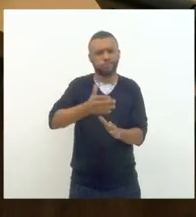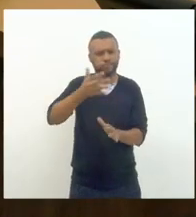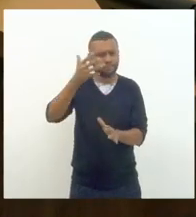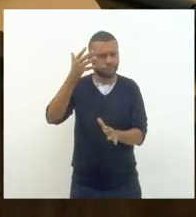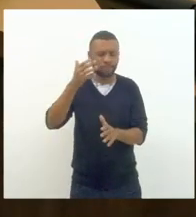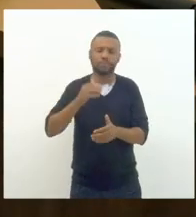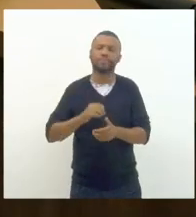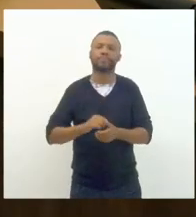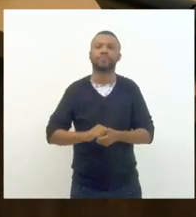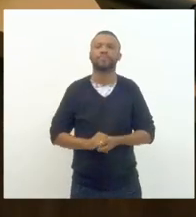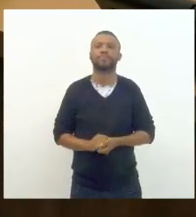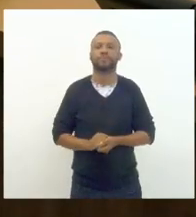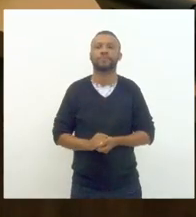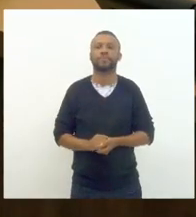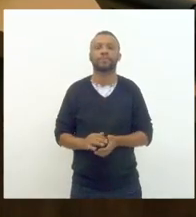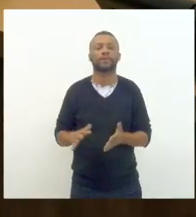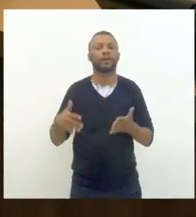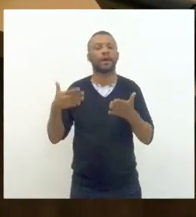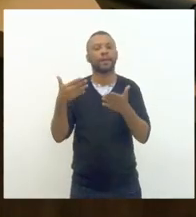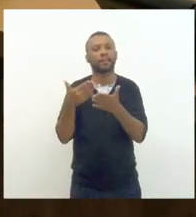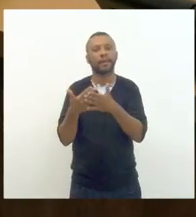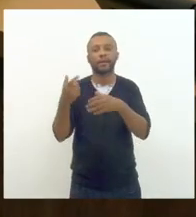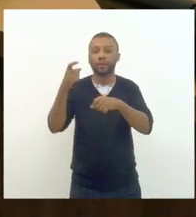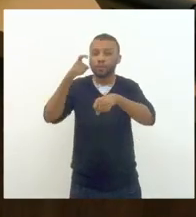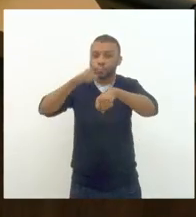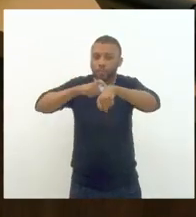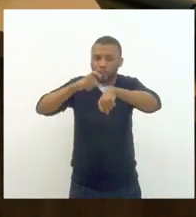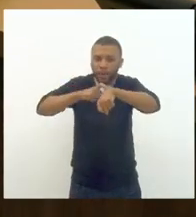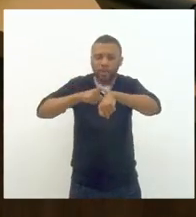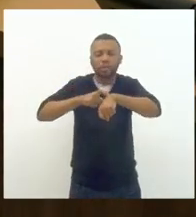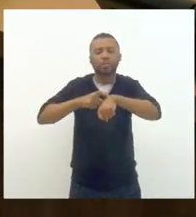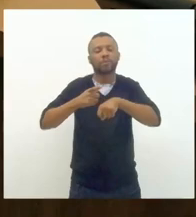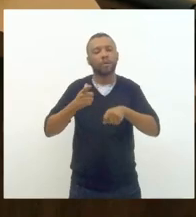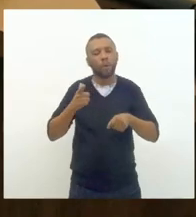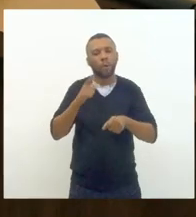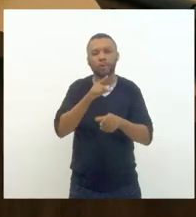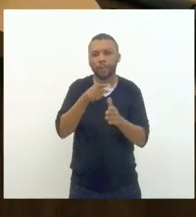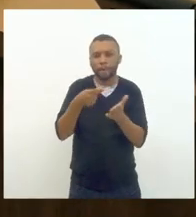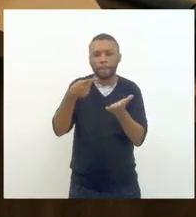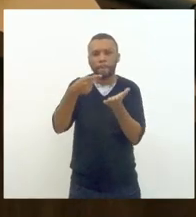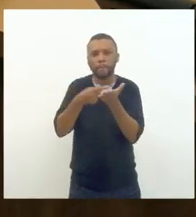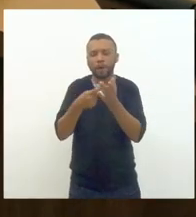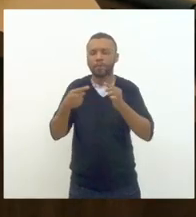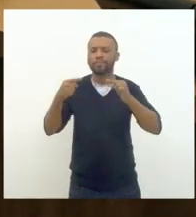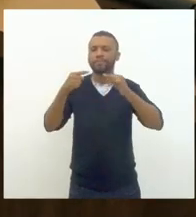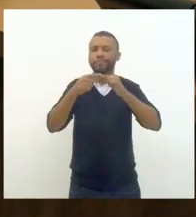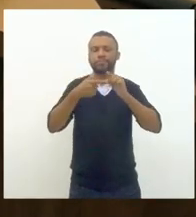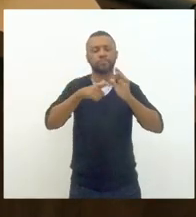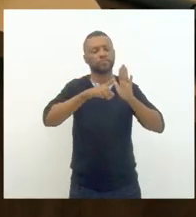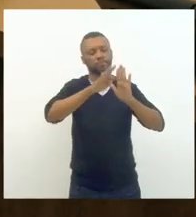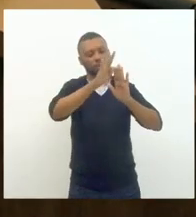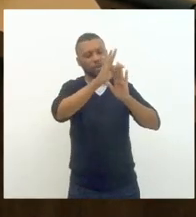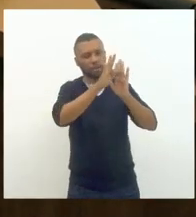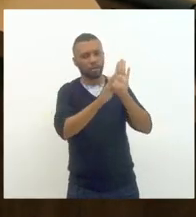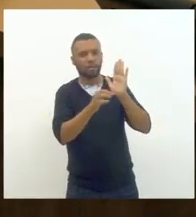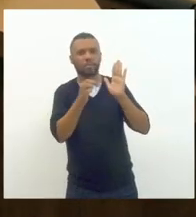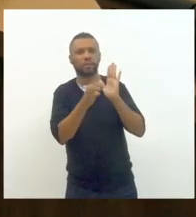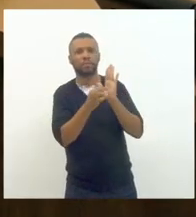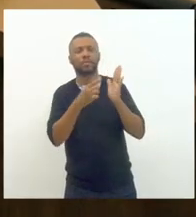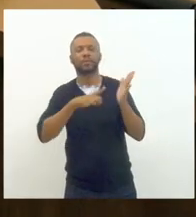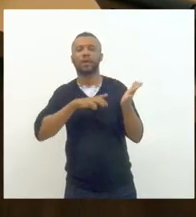diversas vezes, até que finalmente se chegou uma redação que